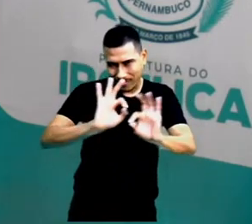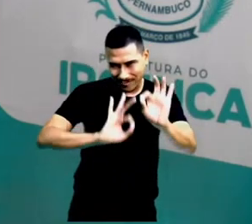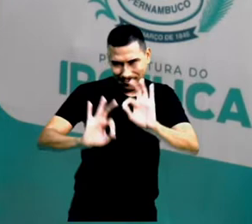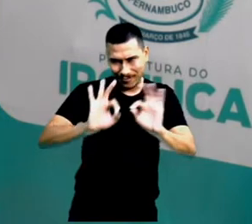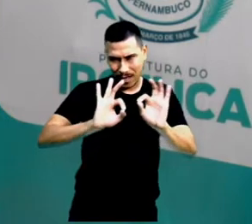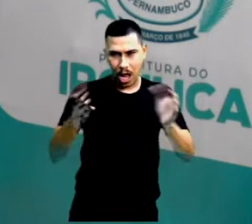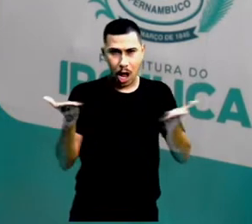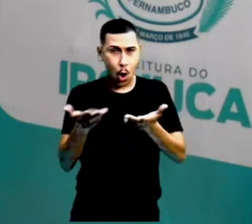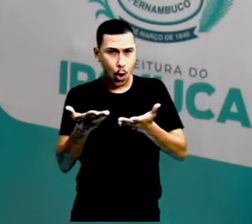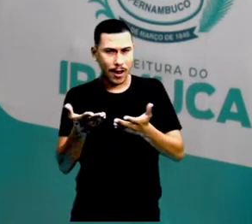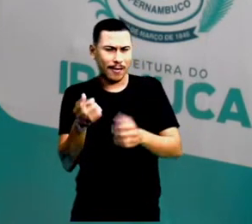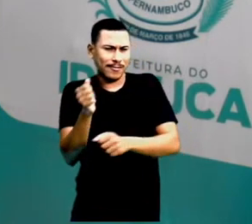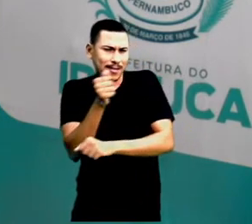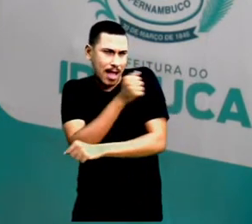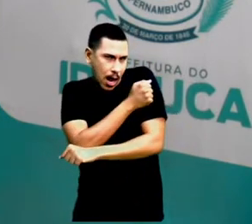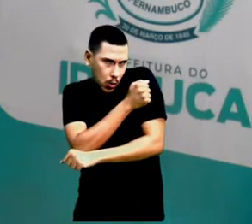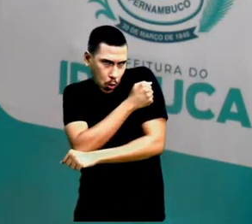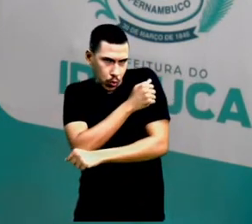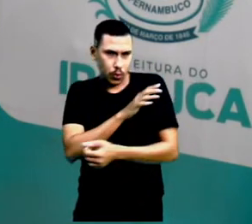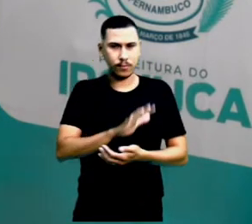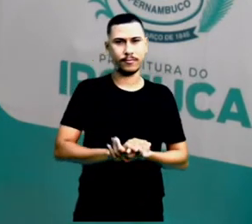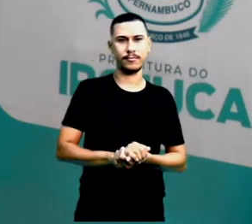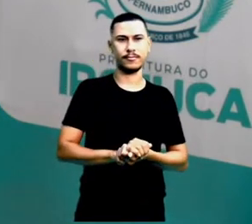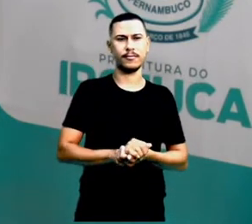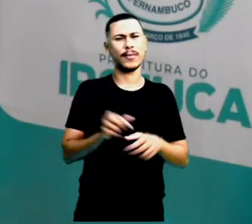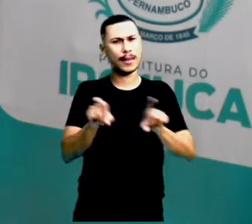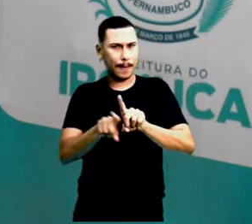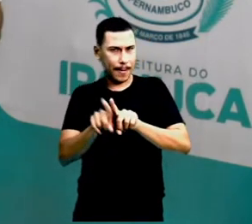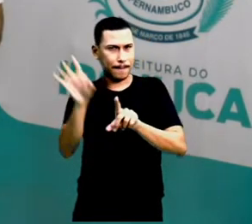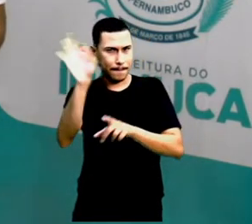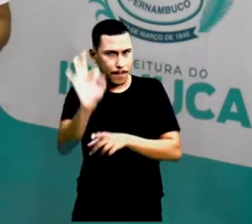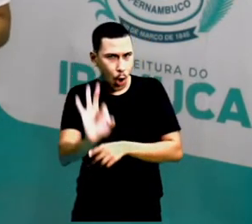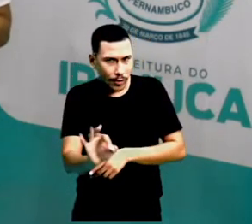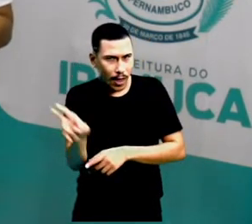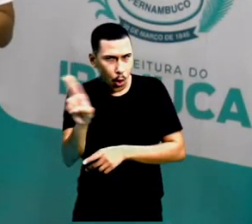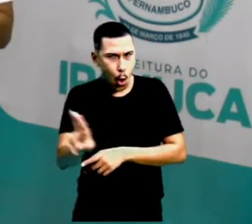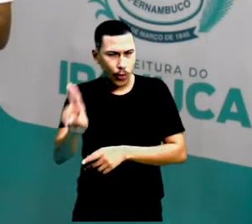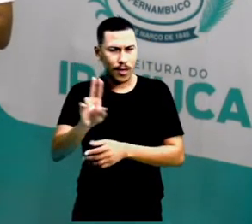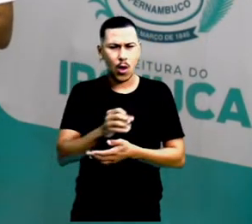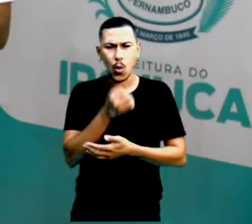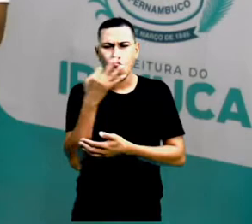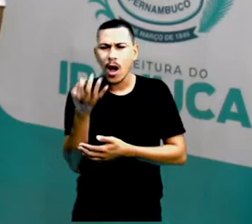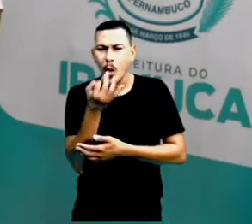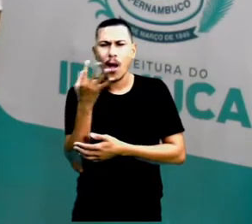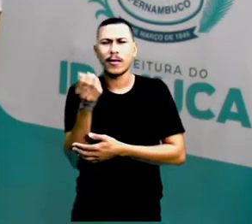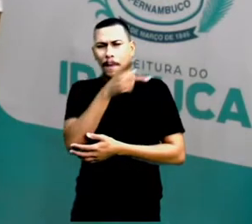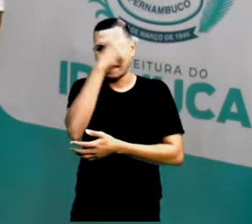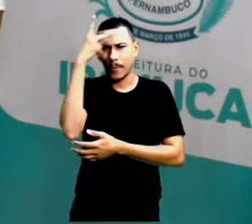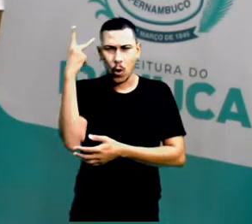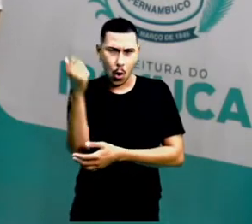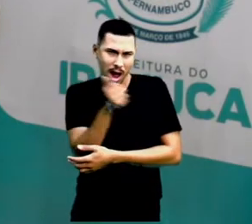agora será de estudantes e a porcentagem. Quantos estudantes temos?